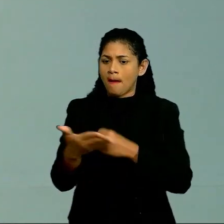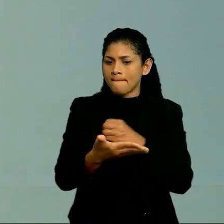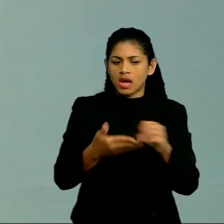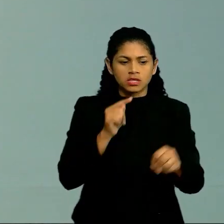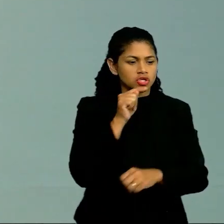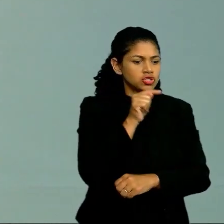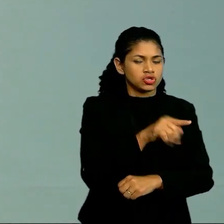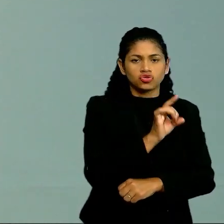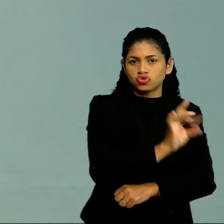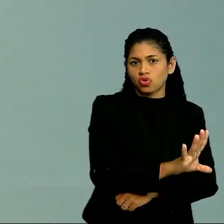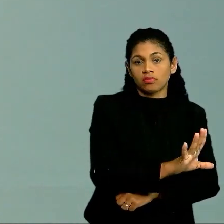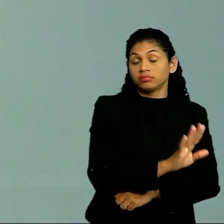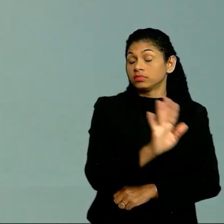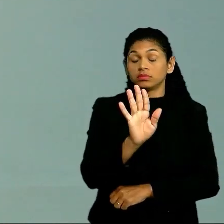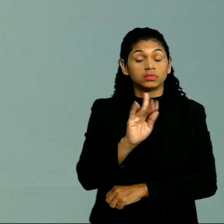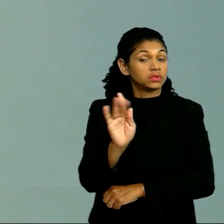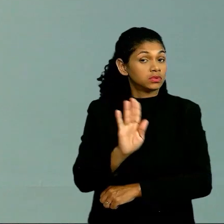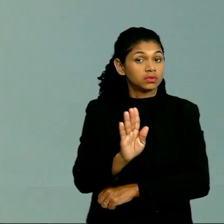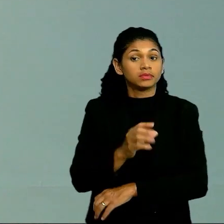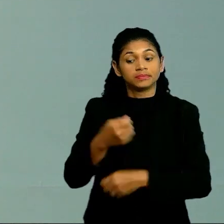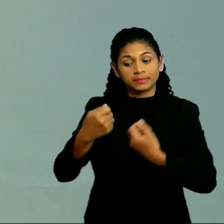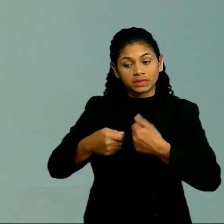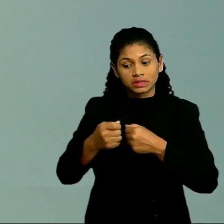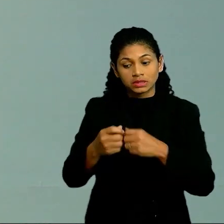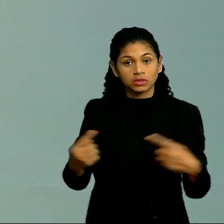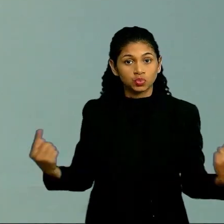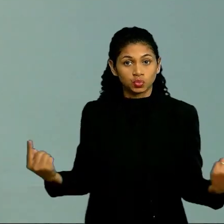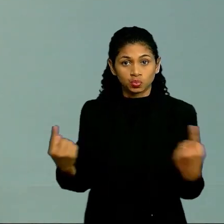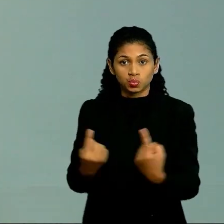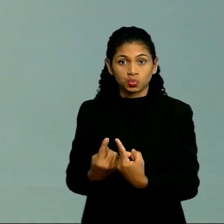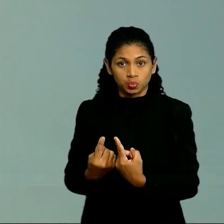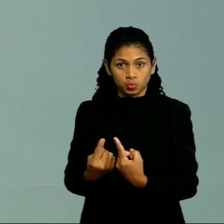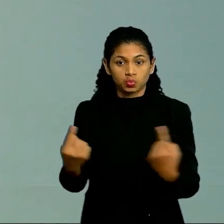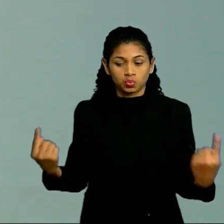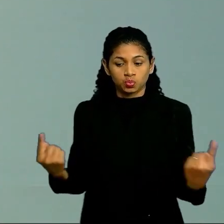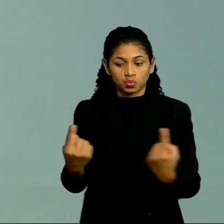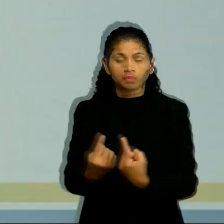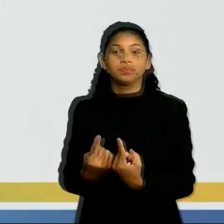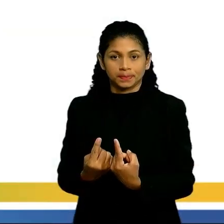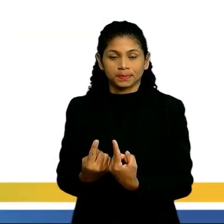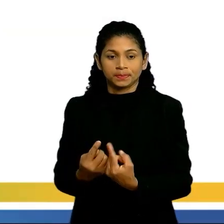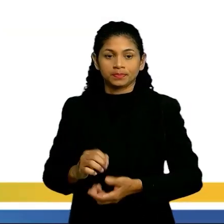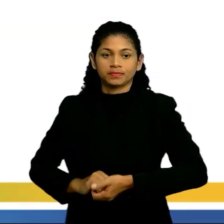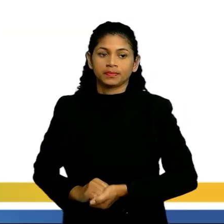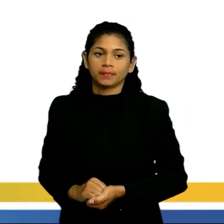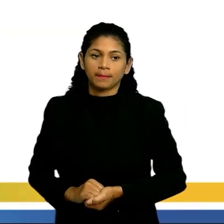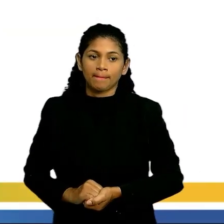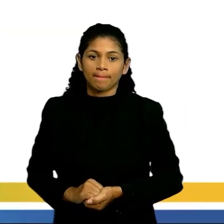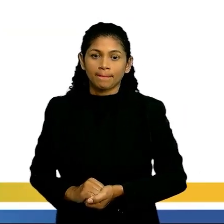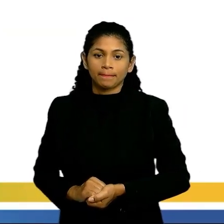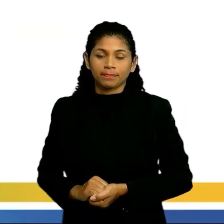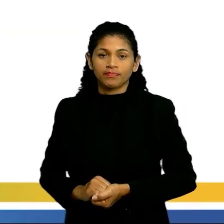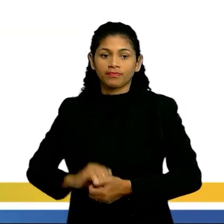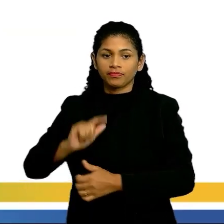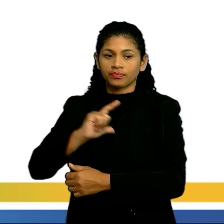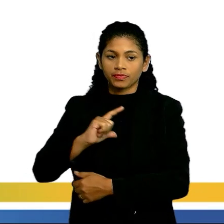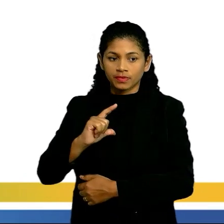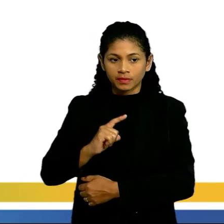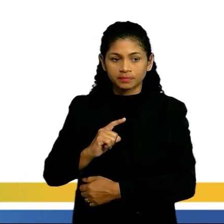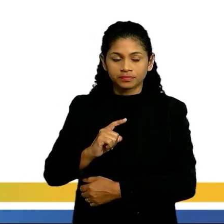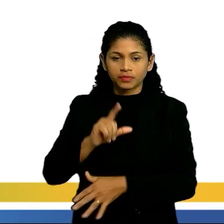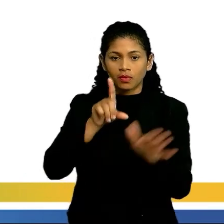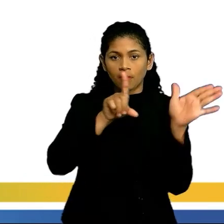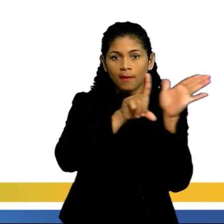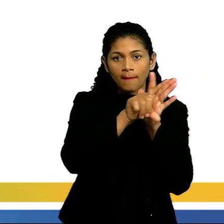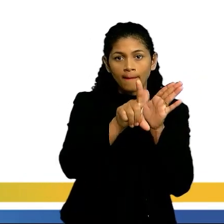as qualidades do deus Dionísio, porque ambas fazem parte da nossa vida. Então, aí nós temos uma questão